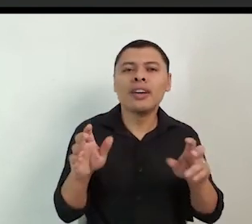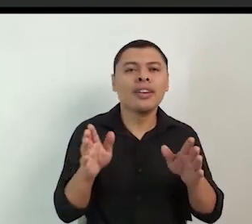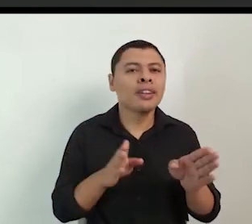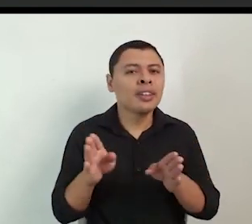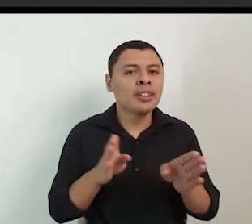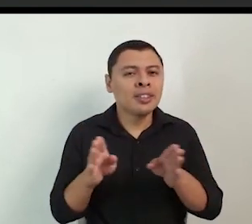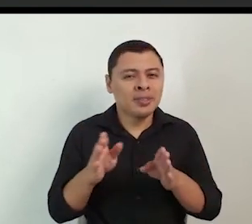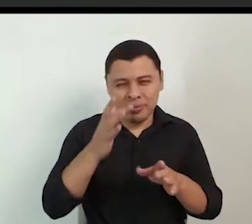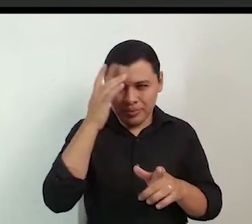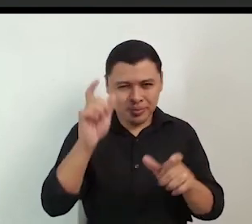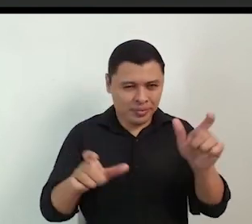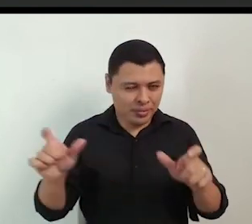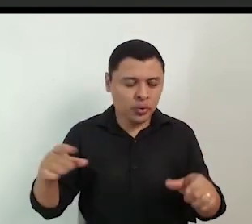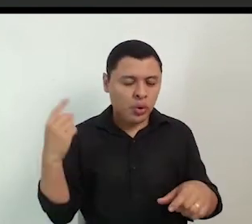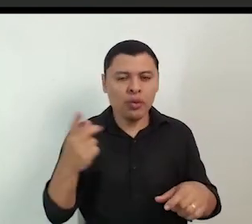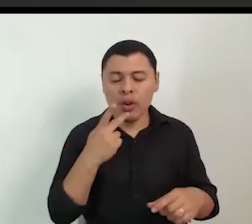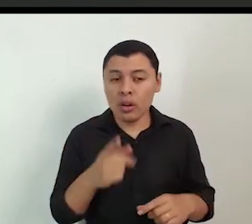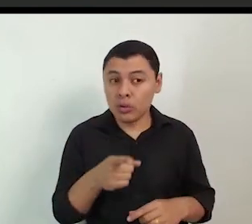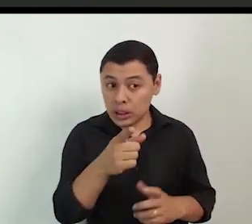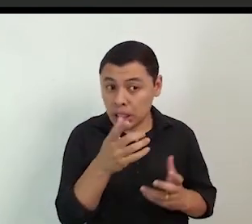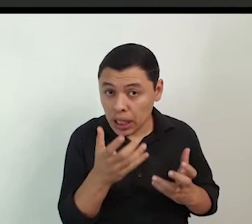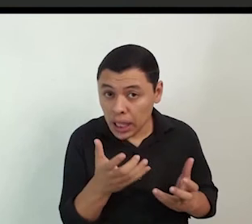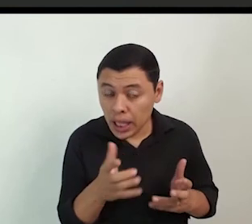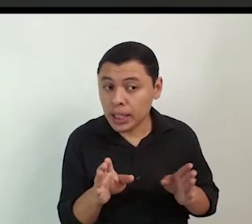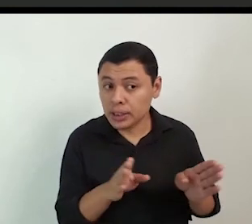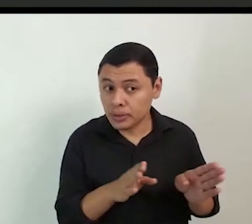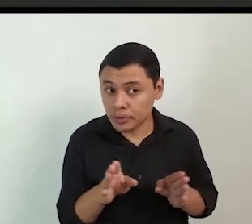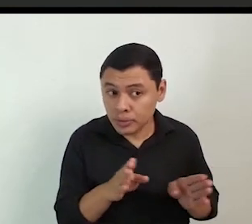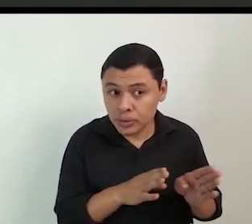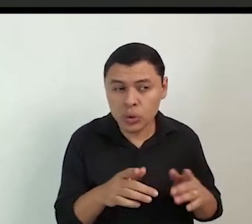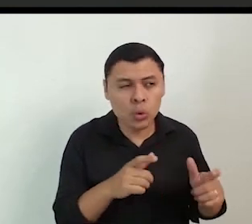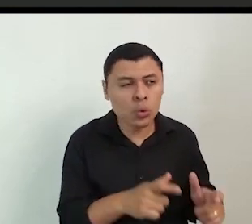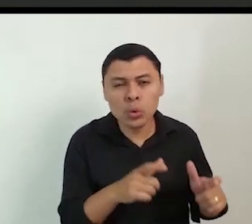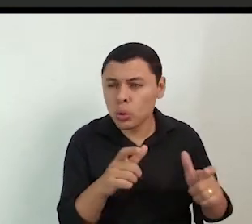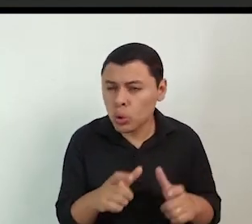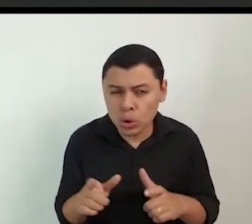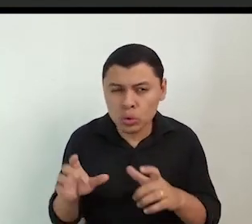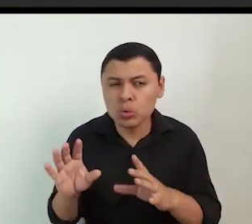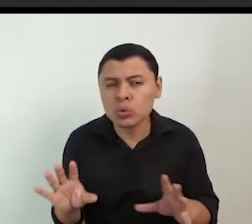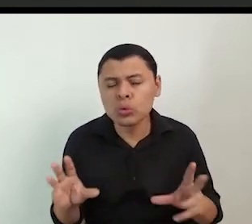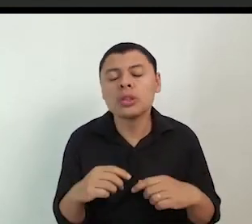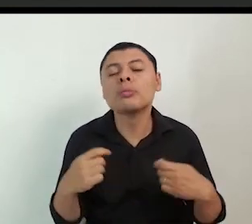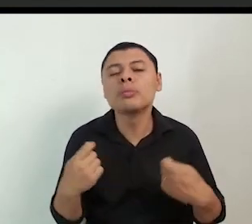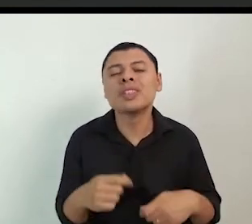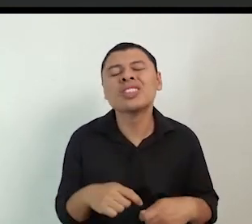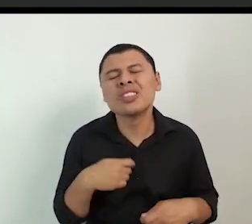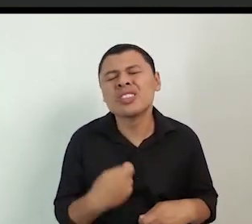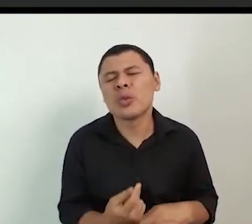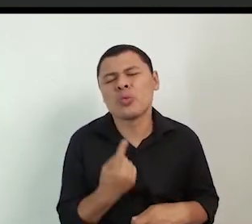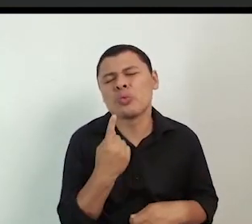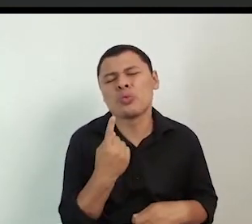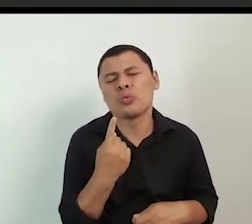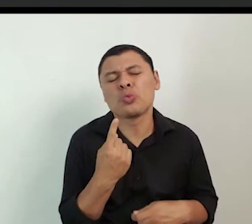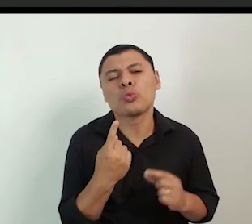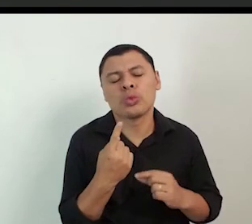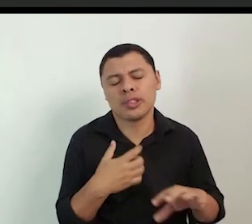pessoas, a gente fala que para ter acessibilidade em todos os lugares é preciso de uma coisinha chamada empatia. O caso